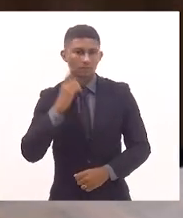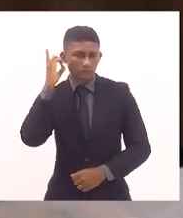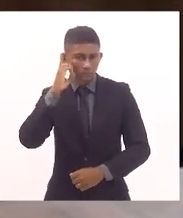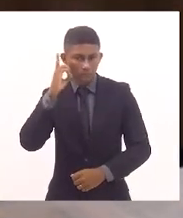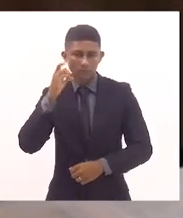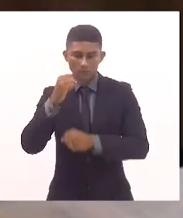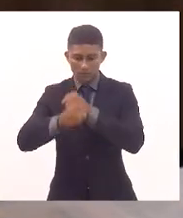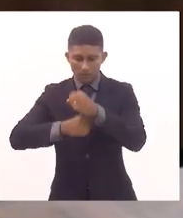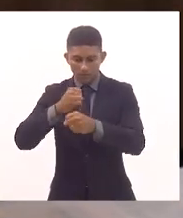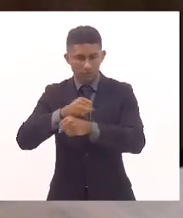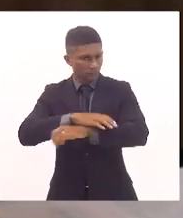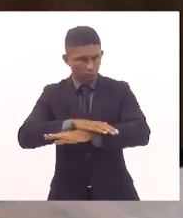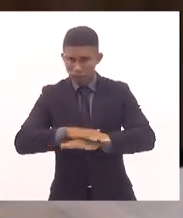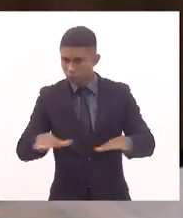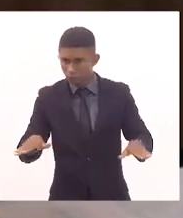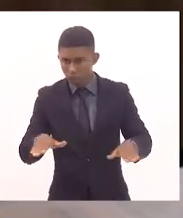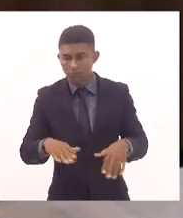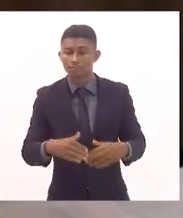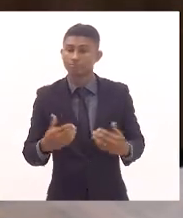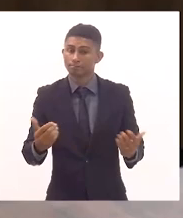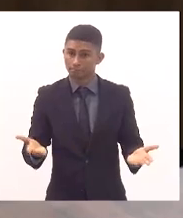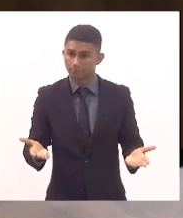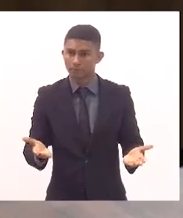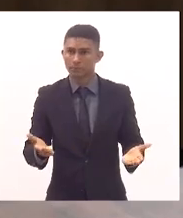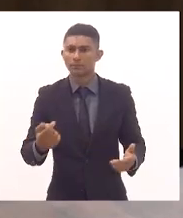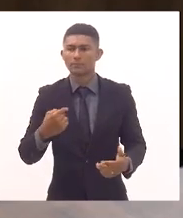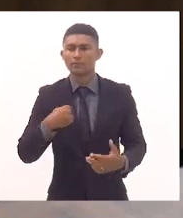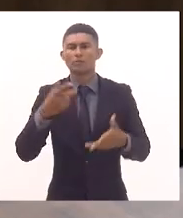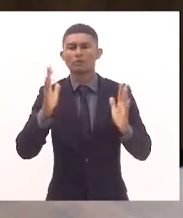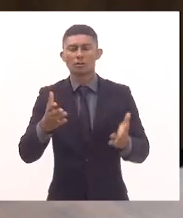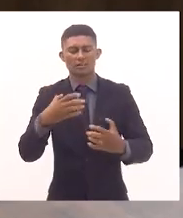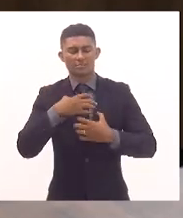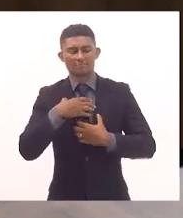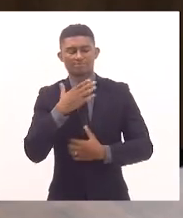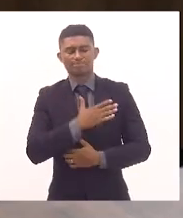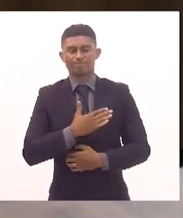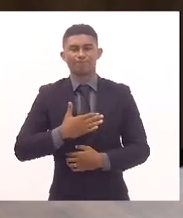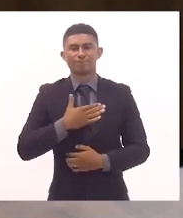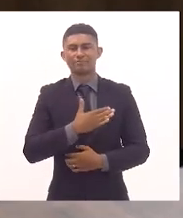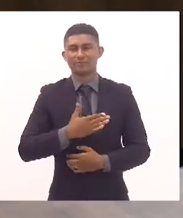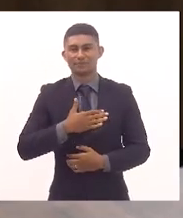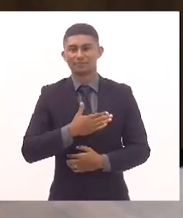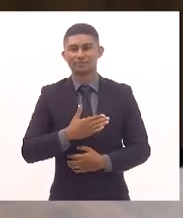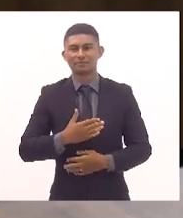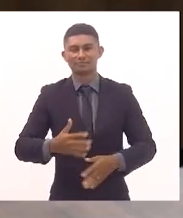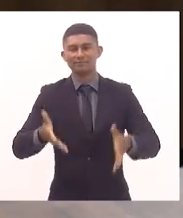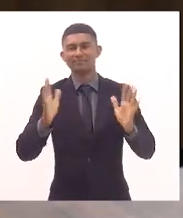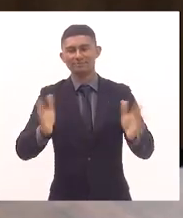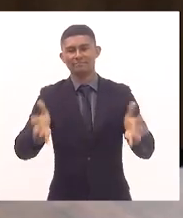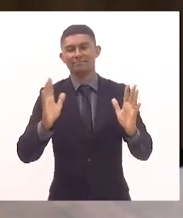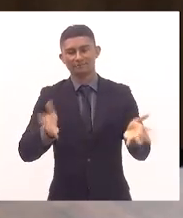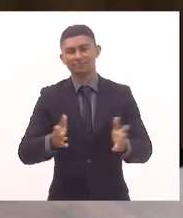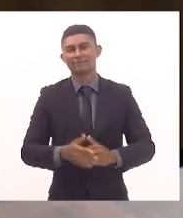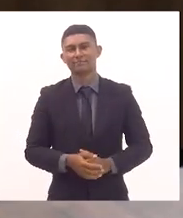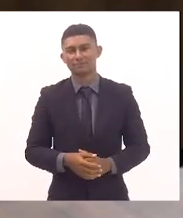acabar esse ano, eu já me darei por satisfeito.